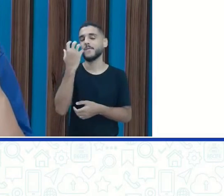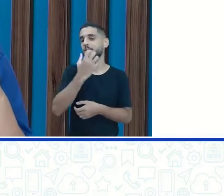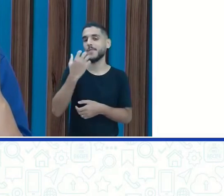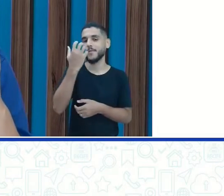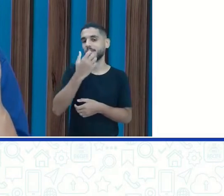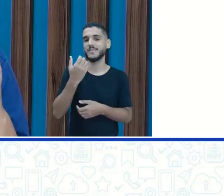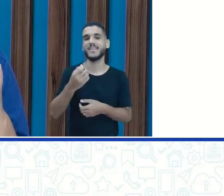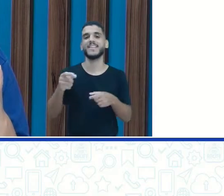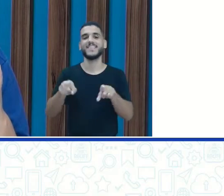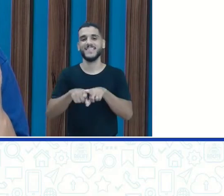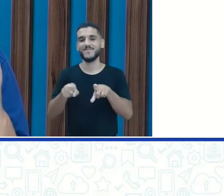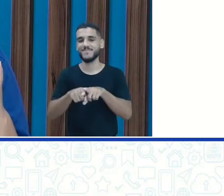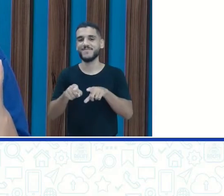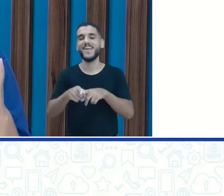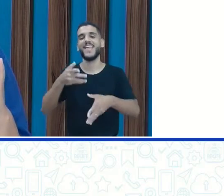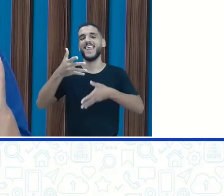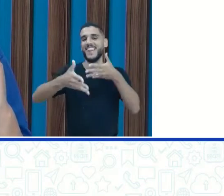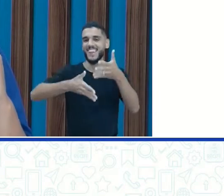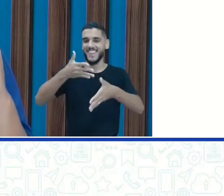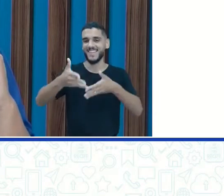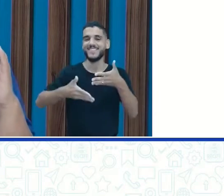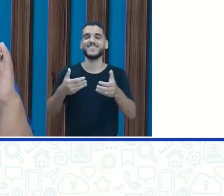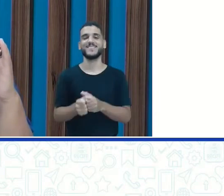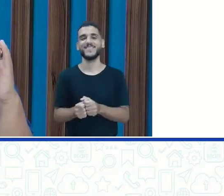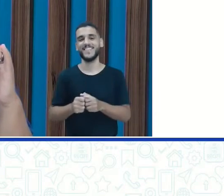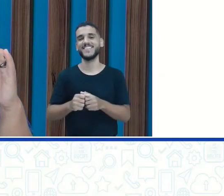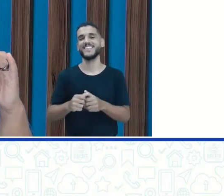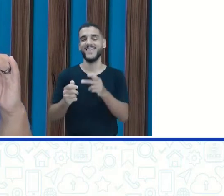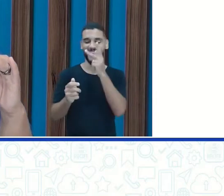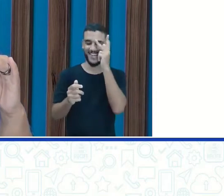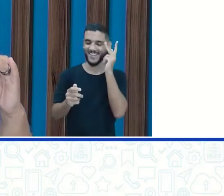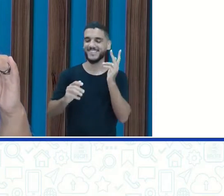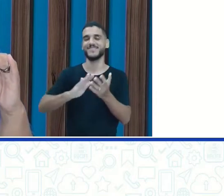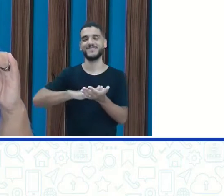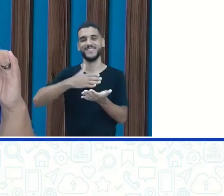em Libras, meu amor, com o nosso querido